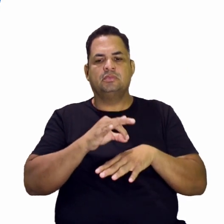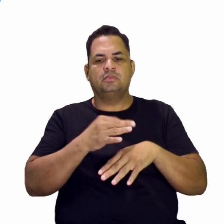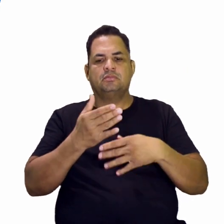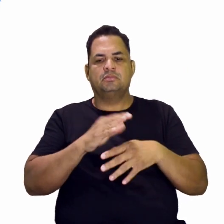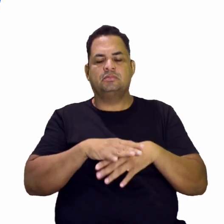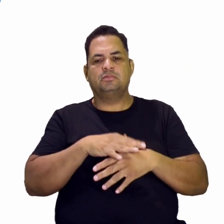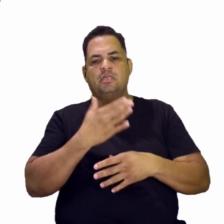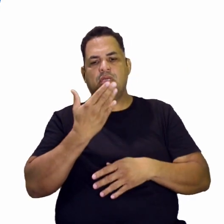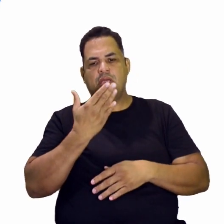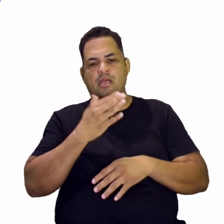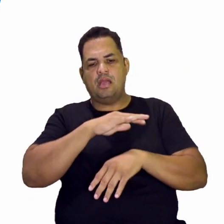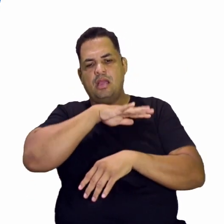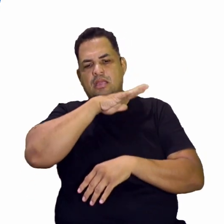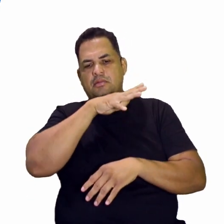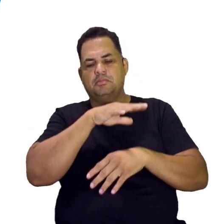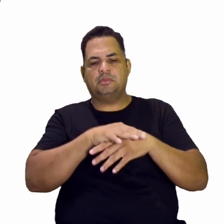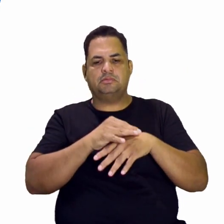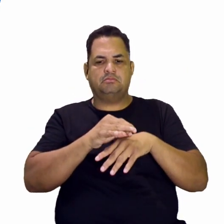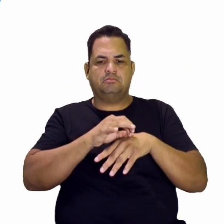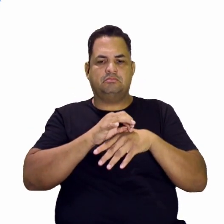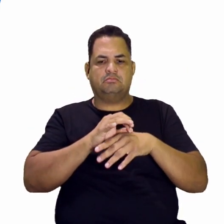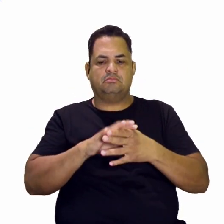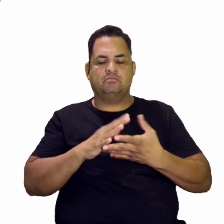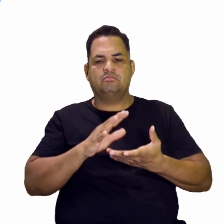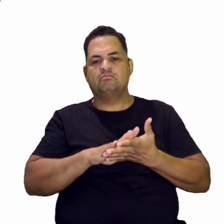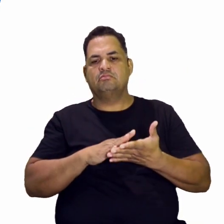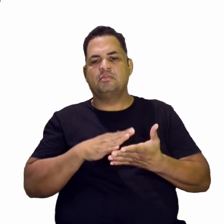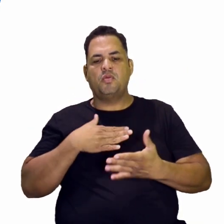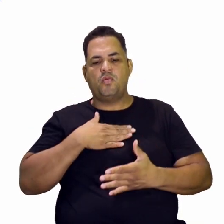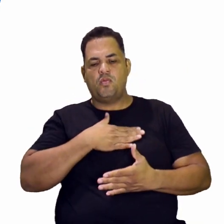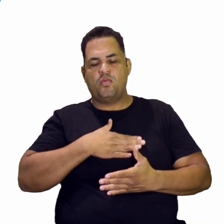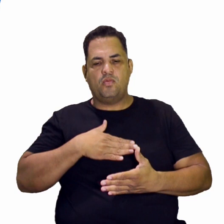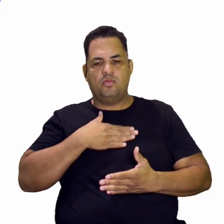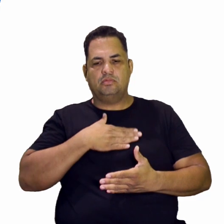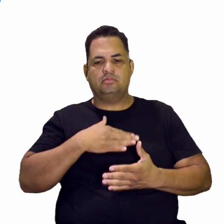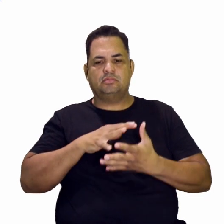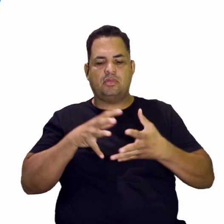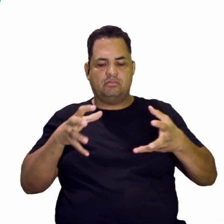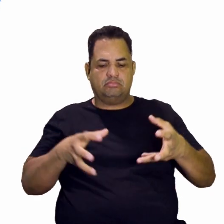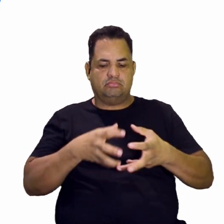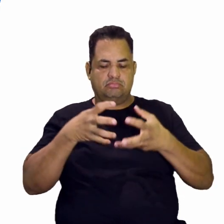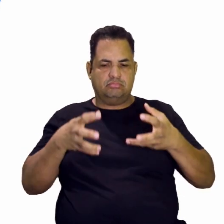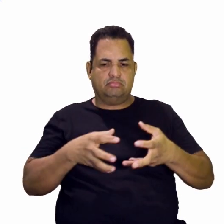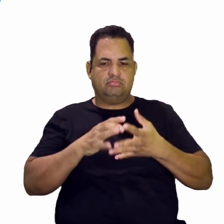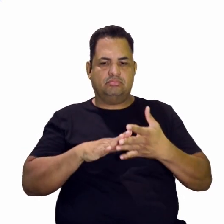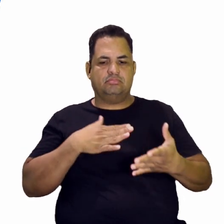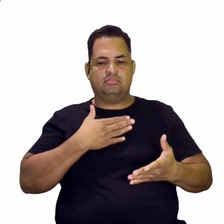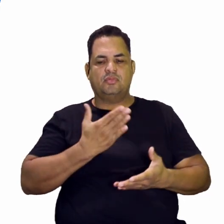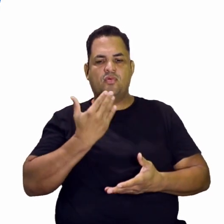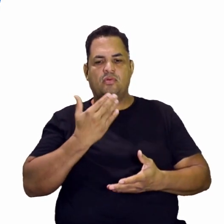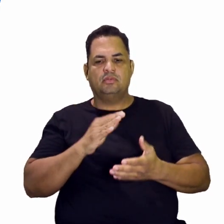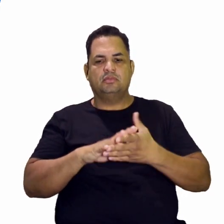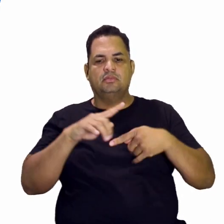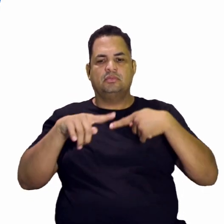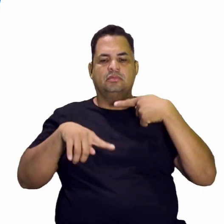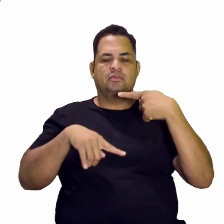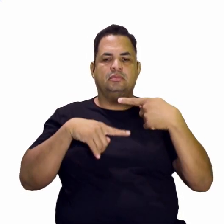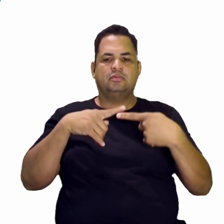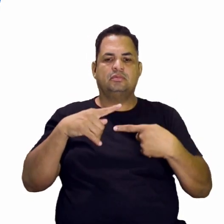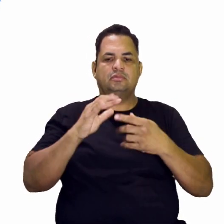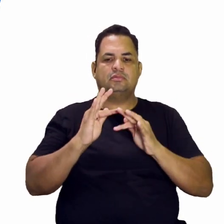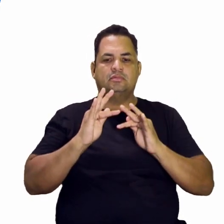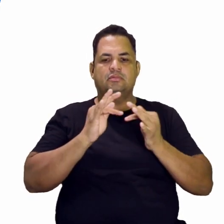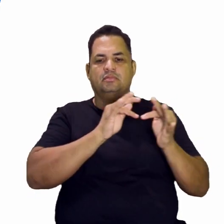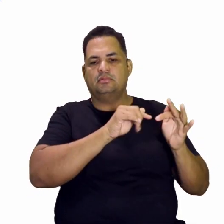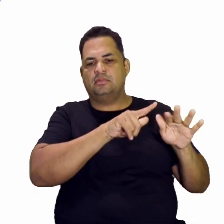de animais. Tá? Quem não gosta daquela saladinha, quando a gente tá um pouquinho acima do peso, toma uma saladinha, né? E depois no final de